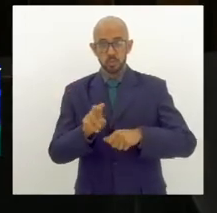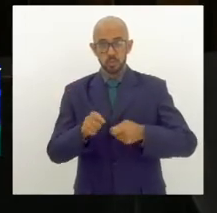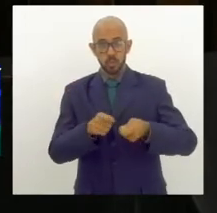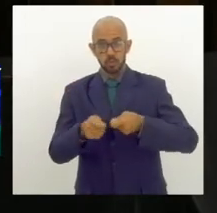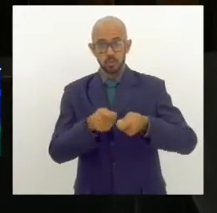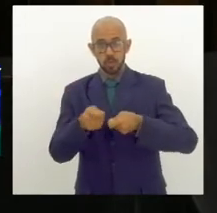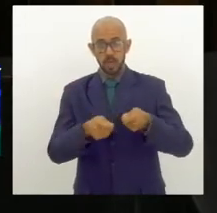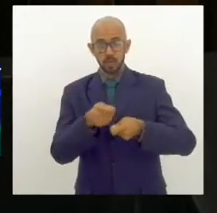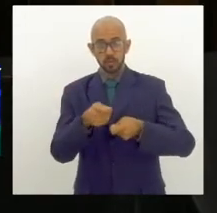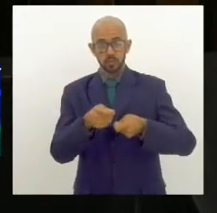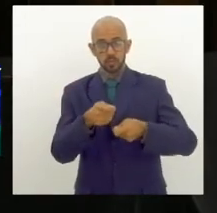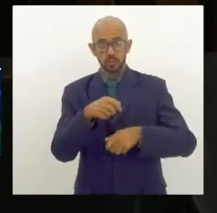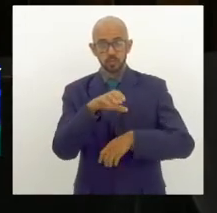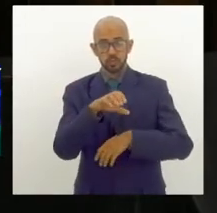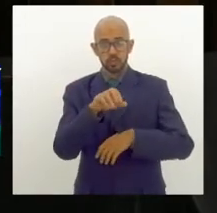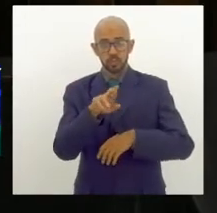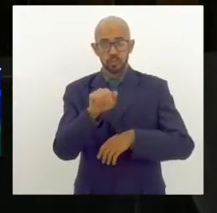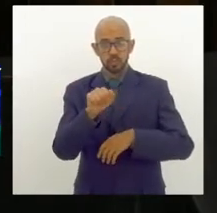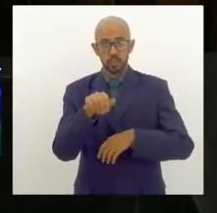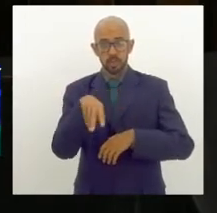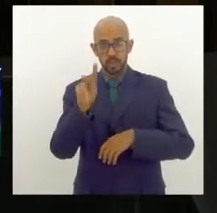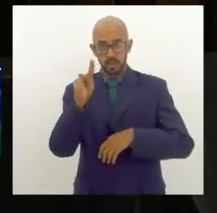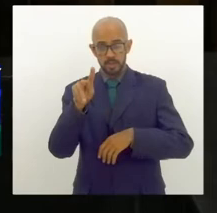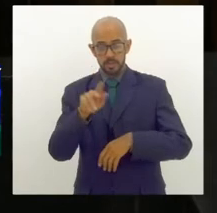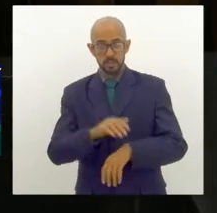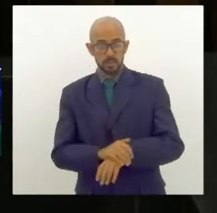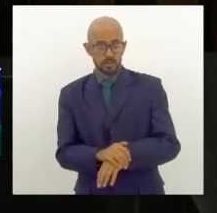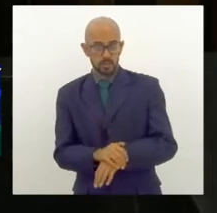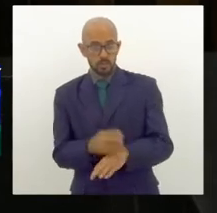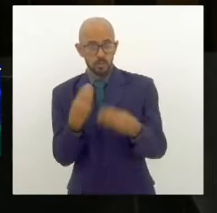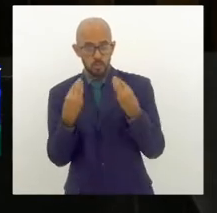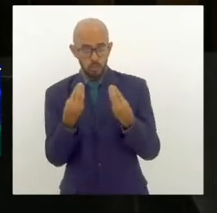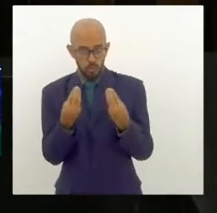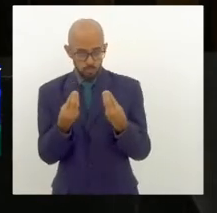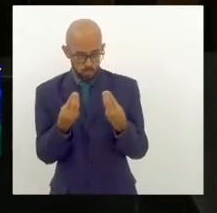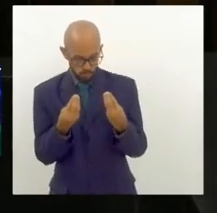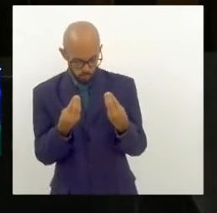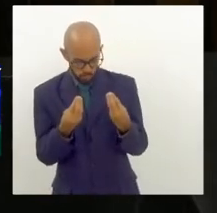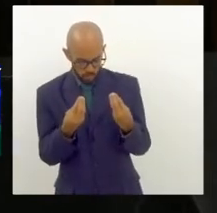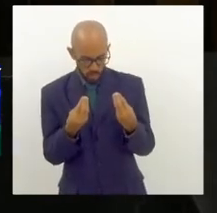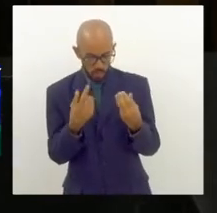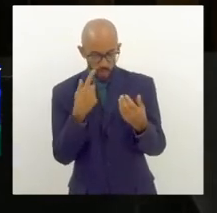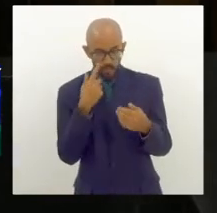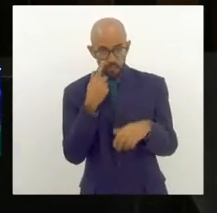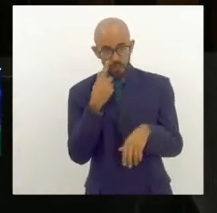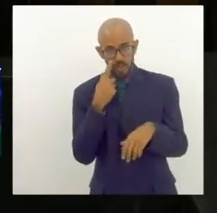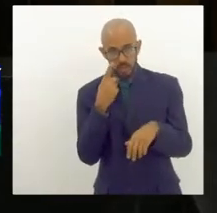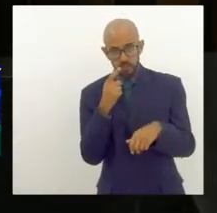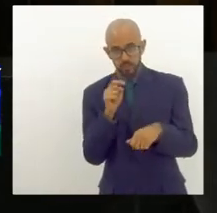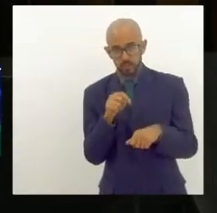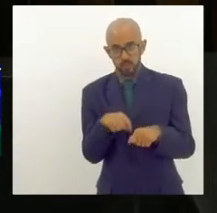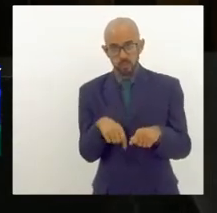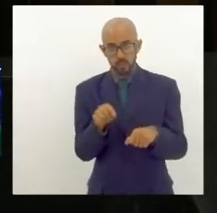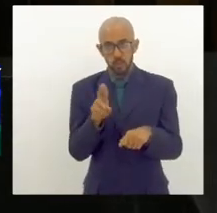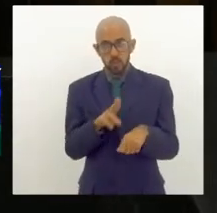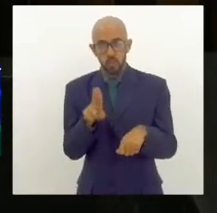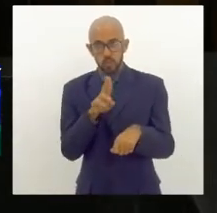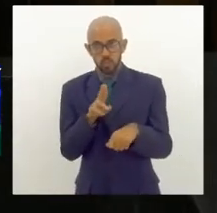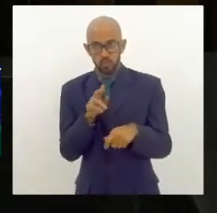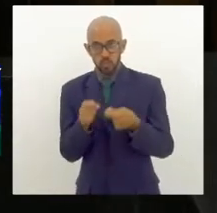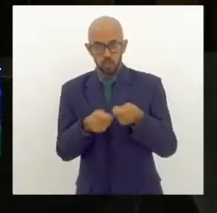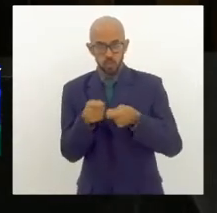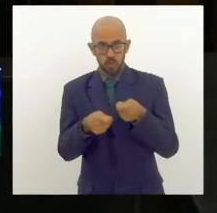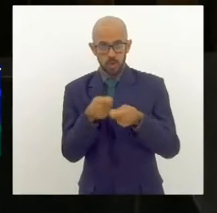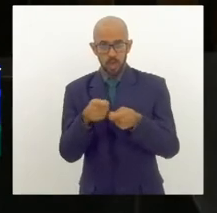Como eu posso esperar que uma bancada que defende o uso controlado de crack